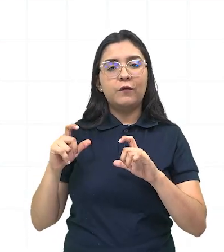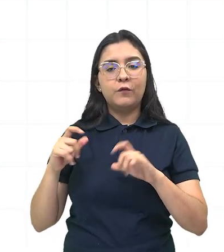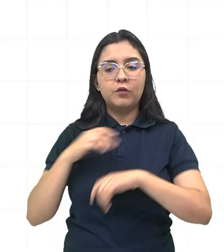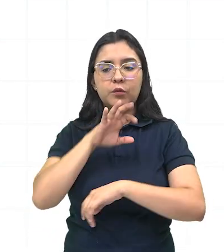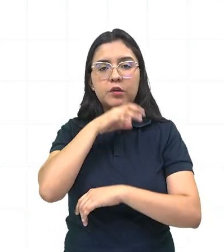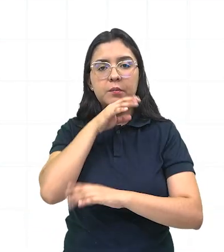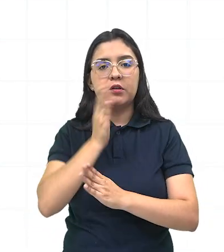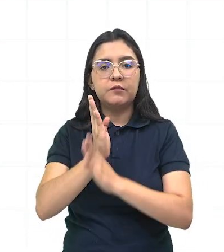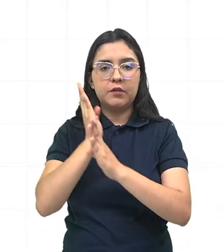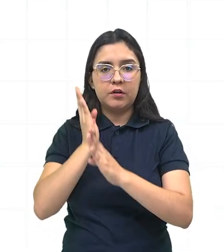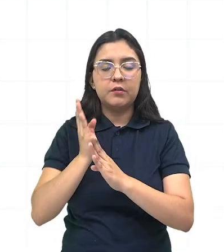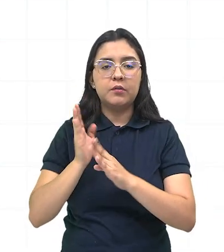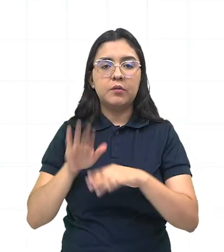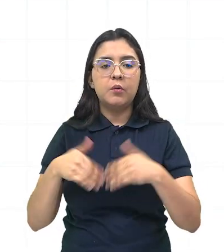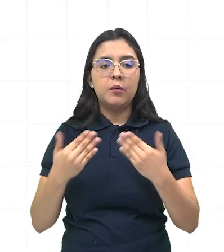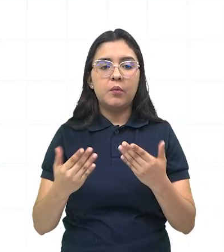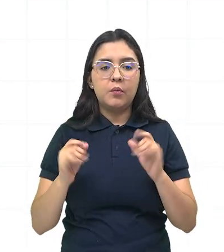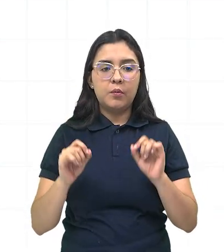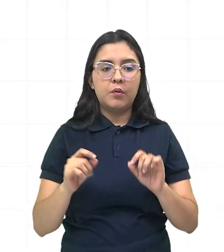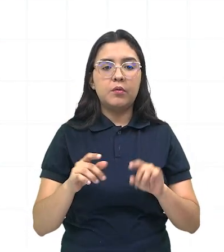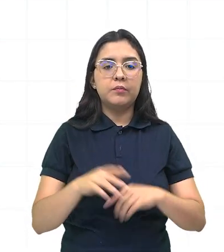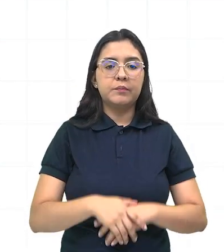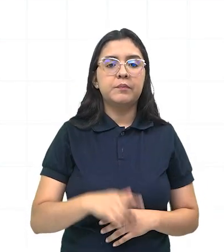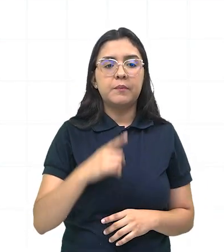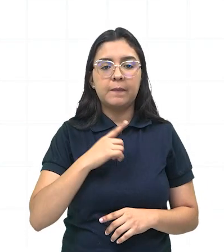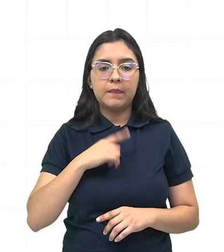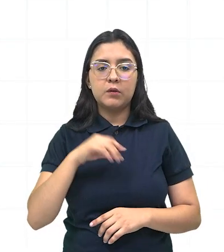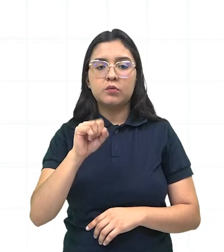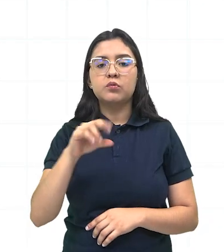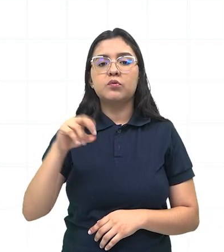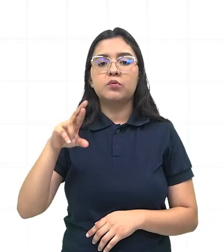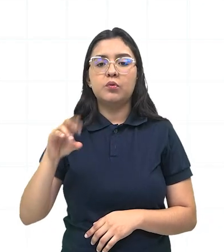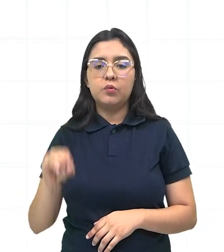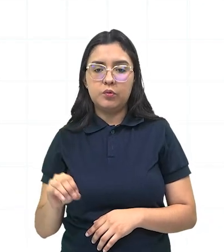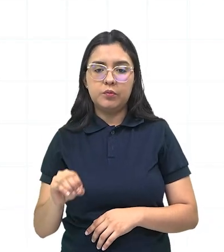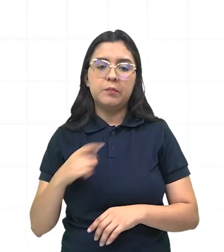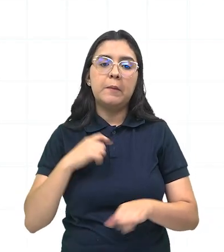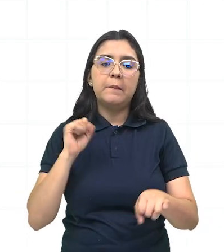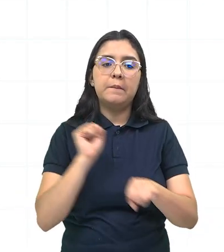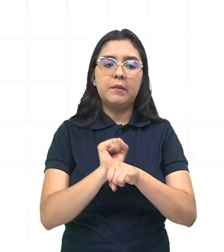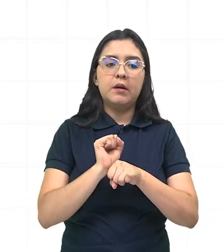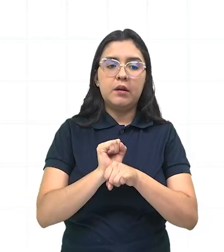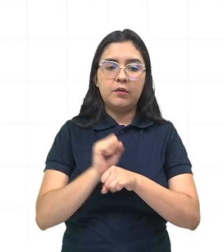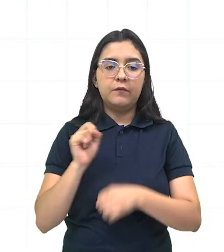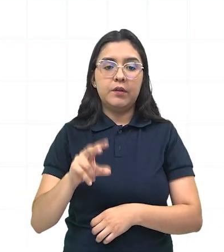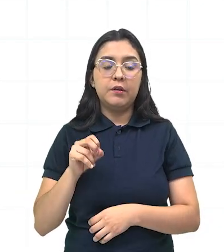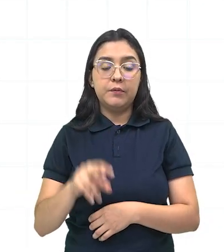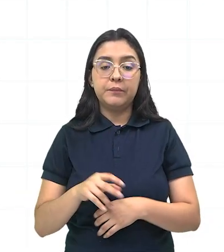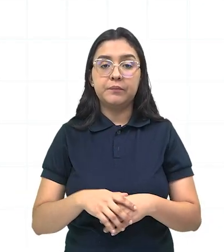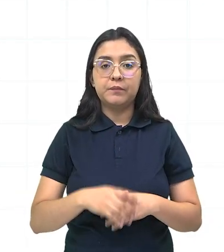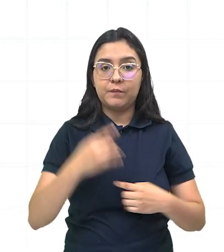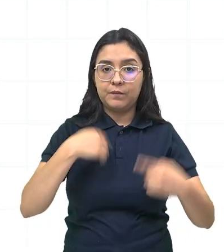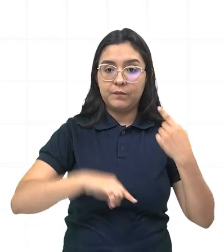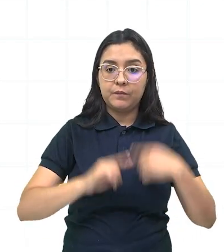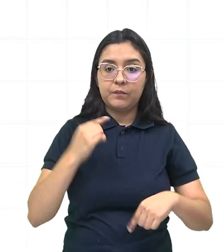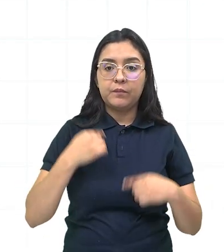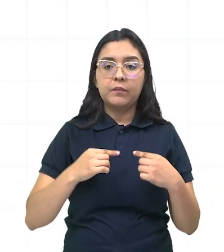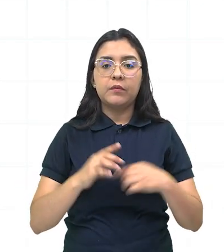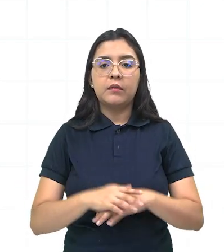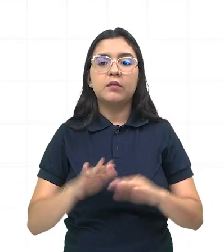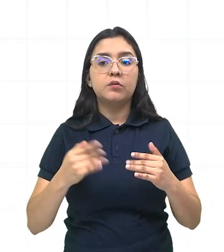ser identificado o soro antídoto adequado para neutralizar o efeito do veneno. Então, gente,